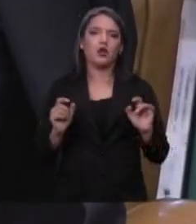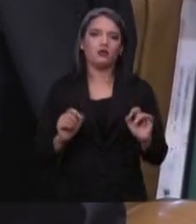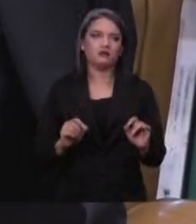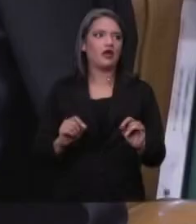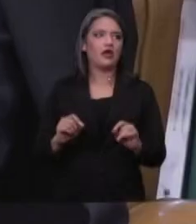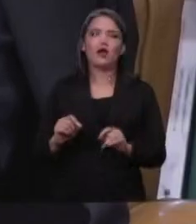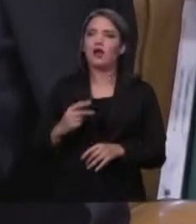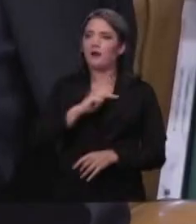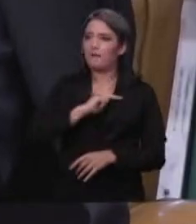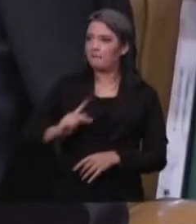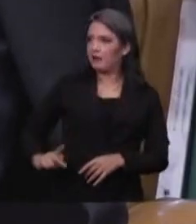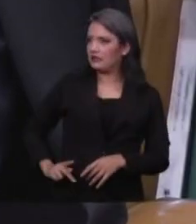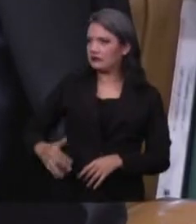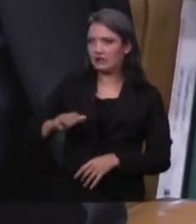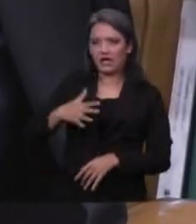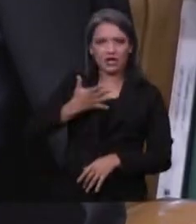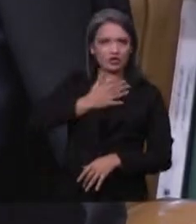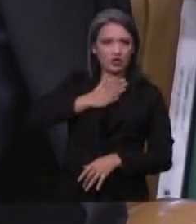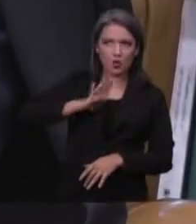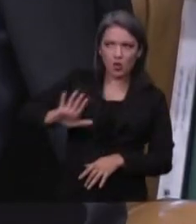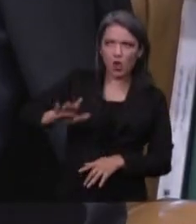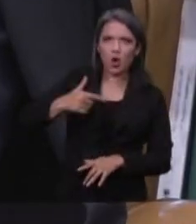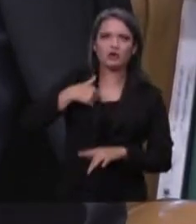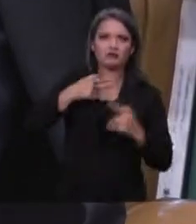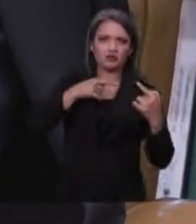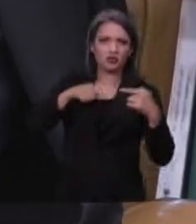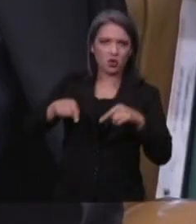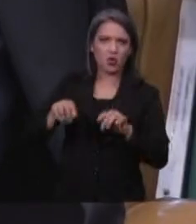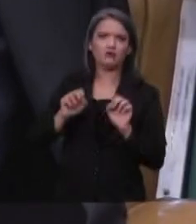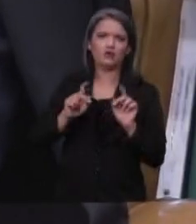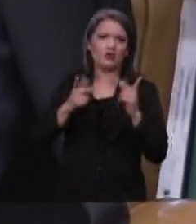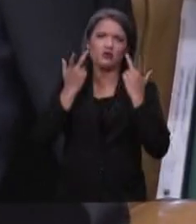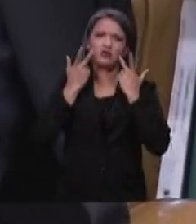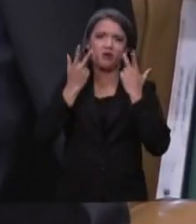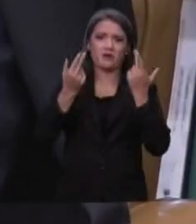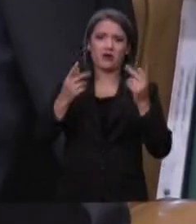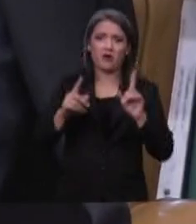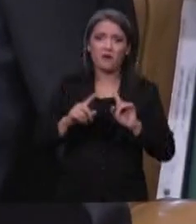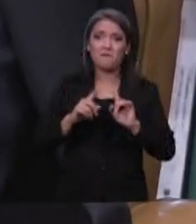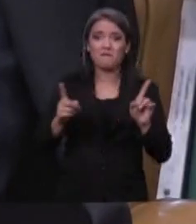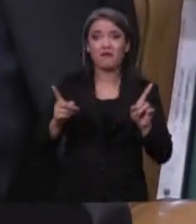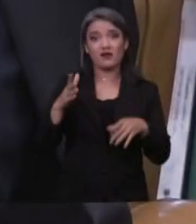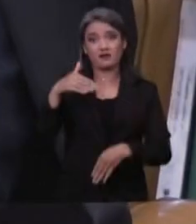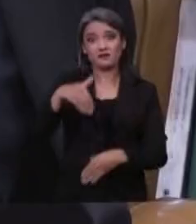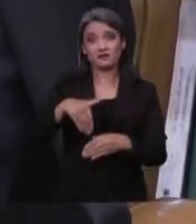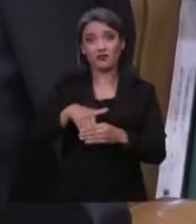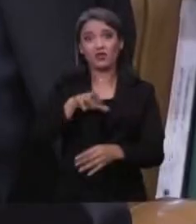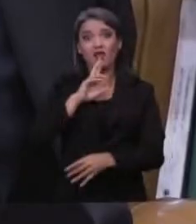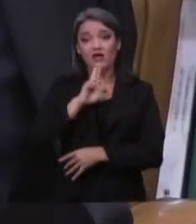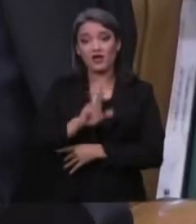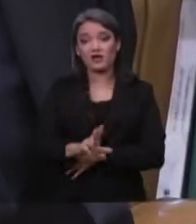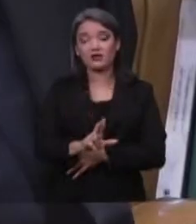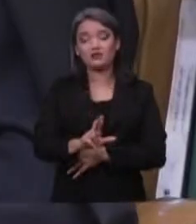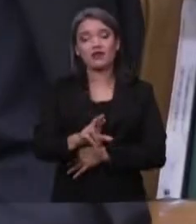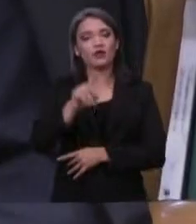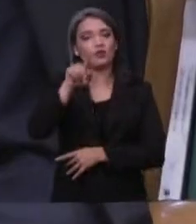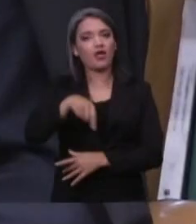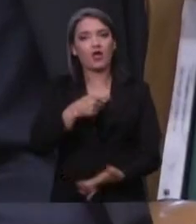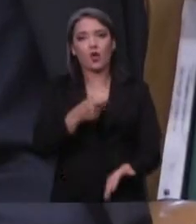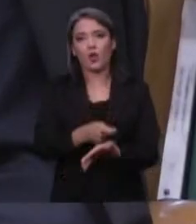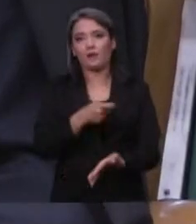do presidente, ter críticas faz parte da vida, mas a aceitação do resultado eleitoral também é uma